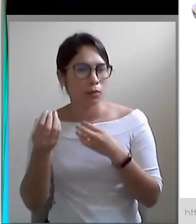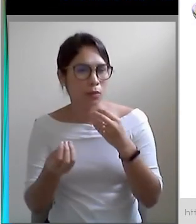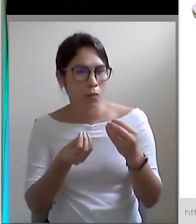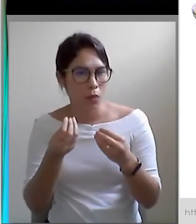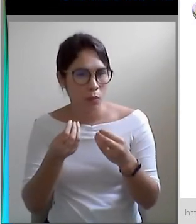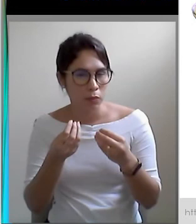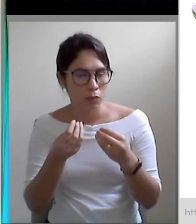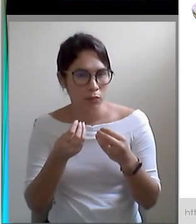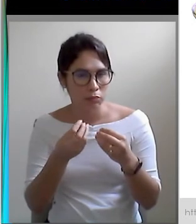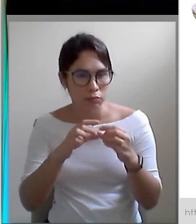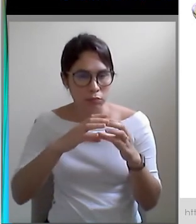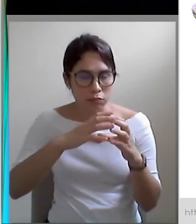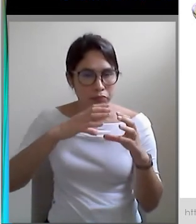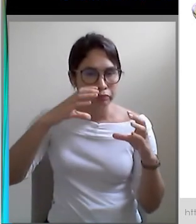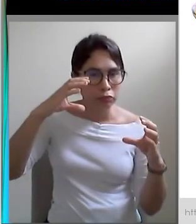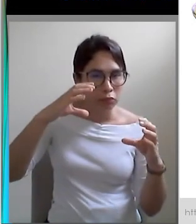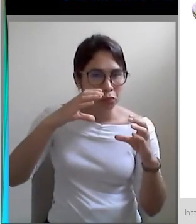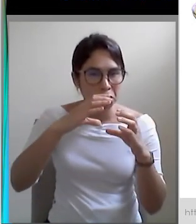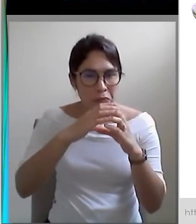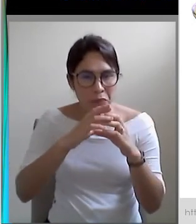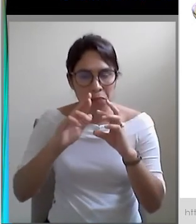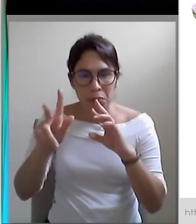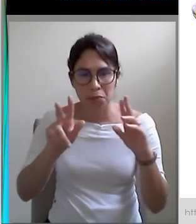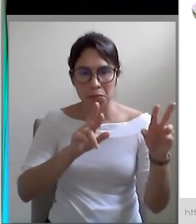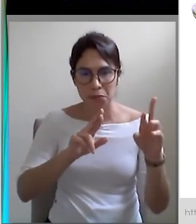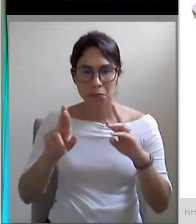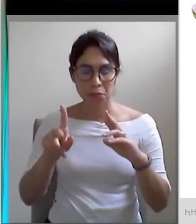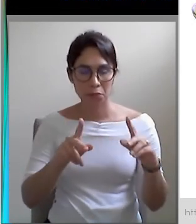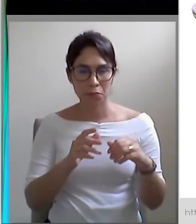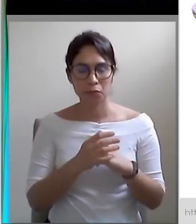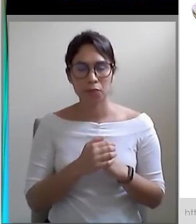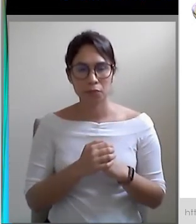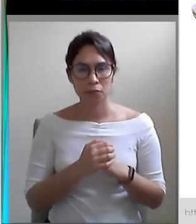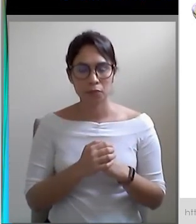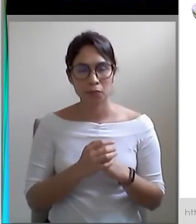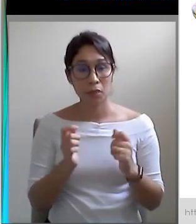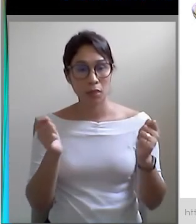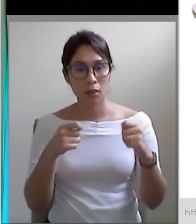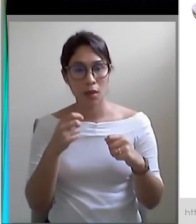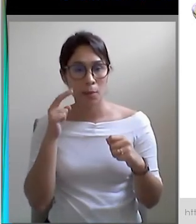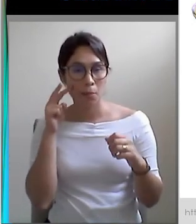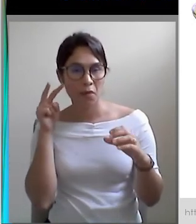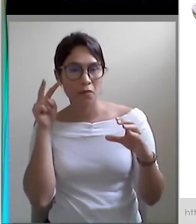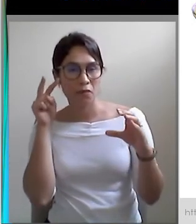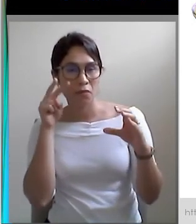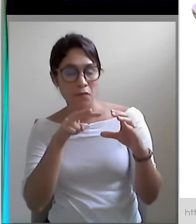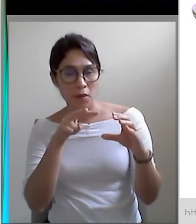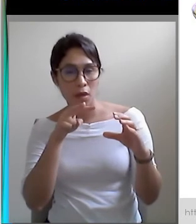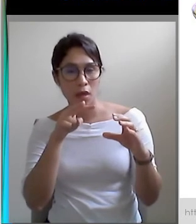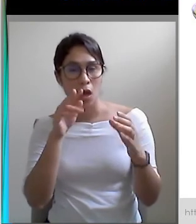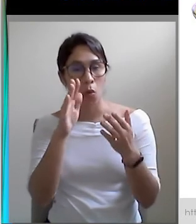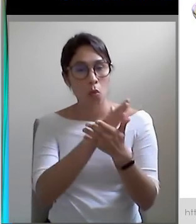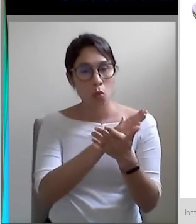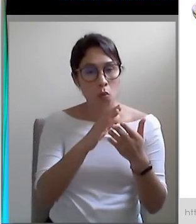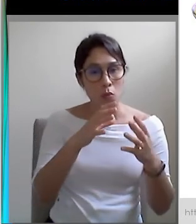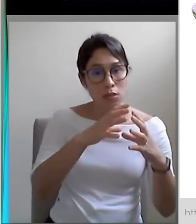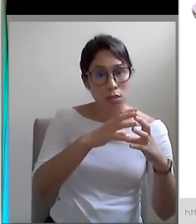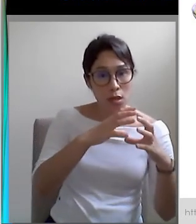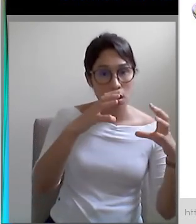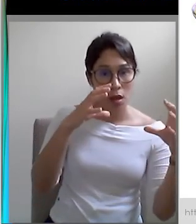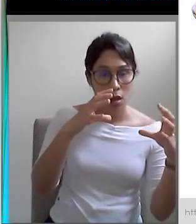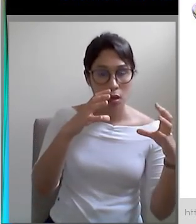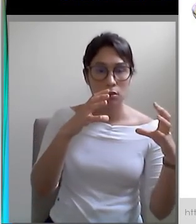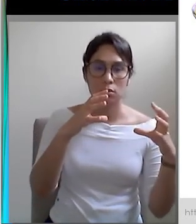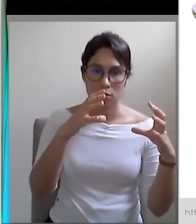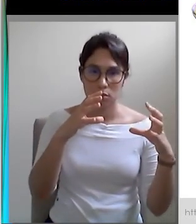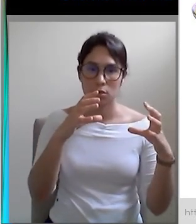Em felinos, variam muito de tamanho em comparação com os cães, sendo possível observar plaquetas